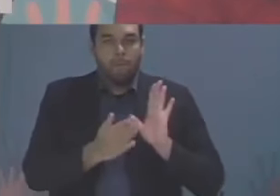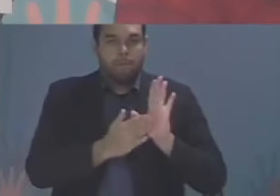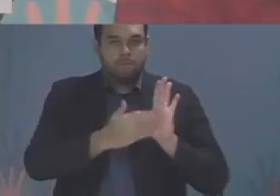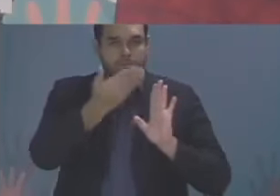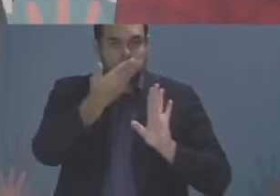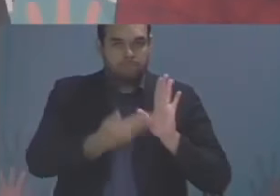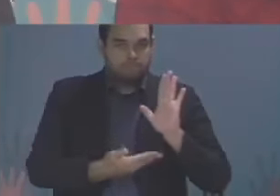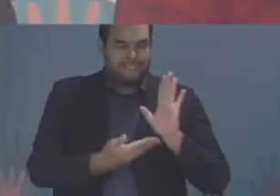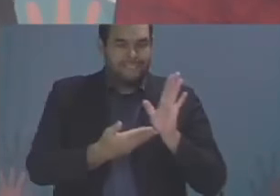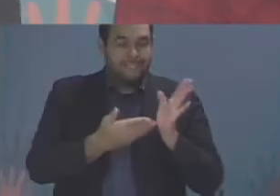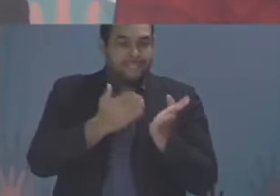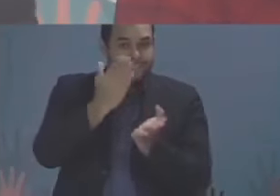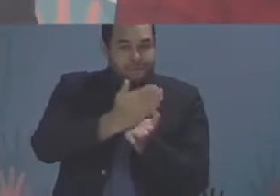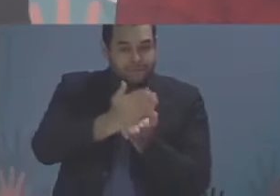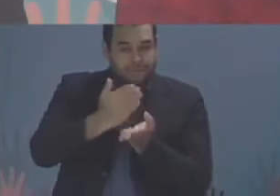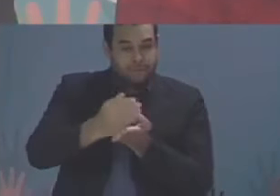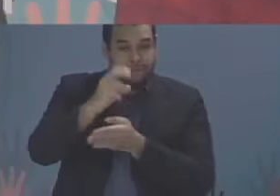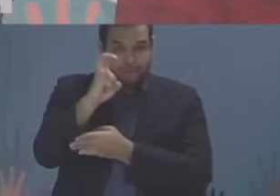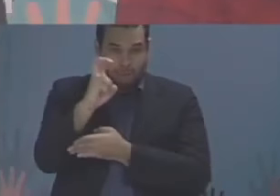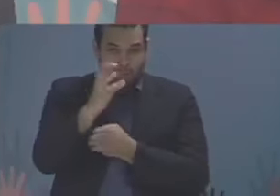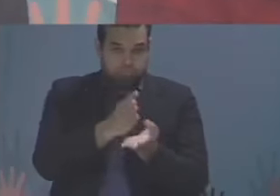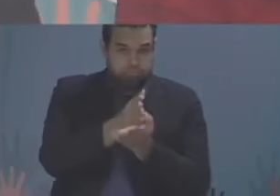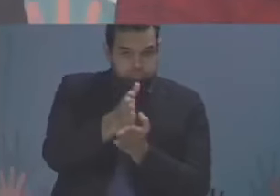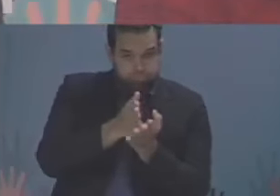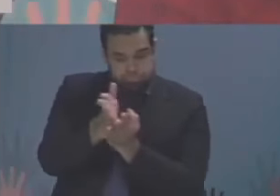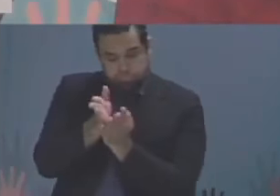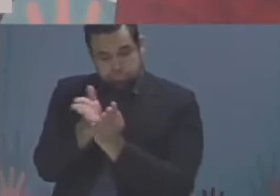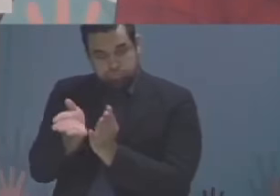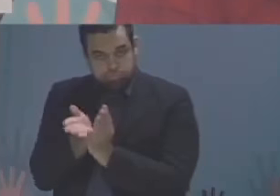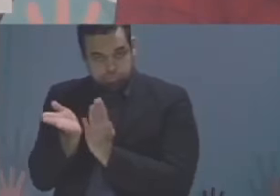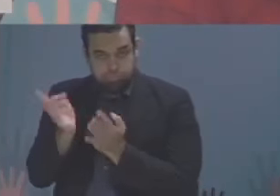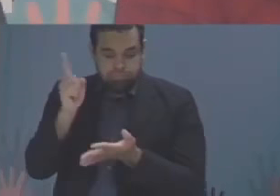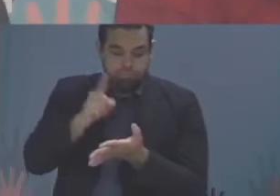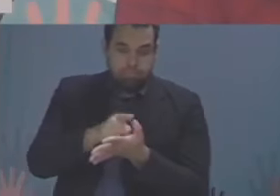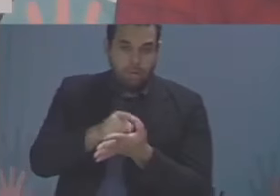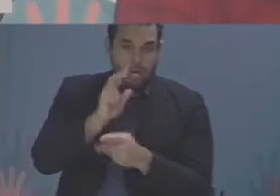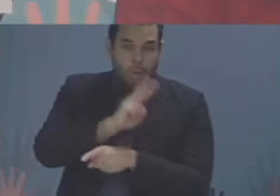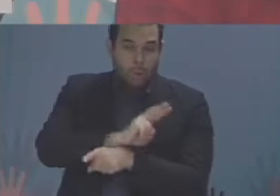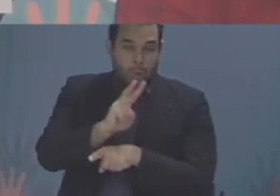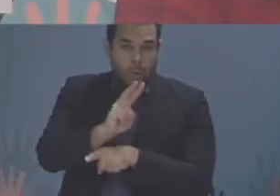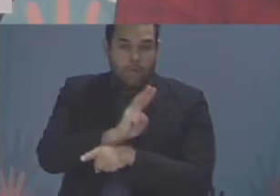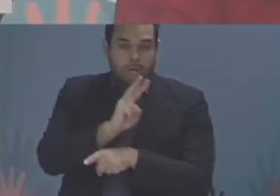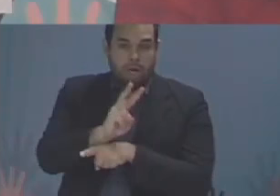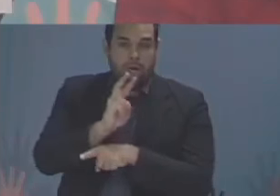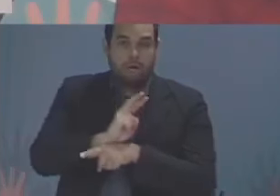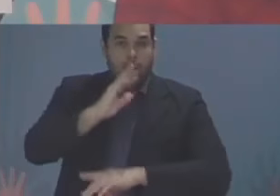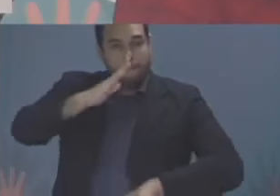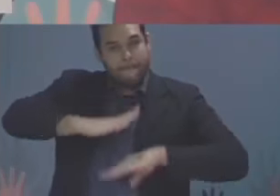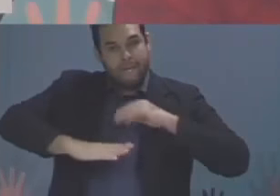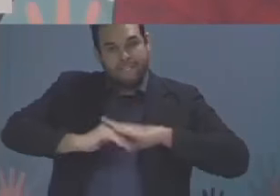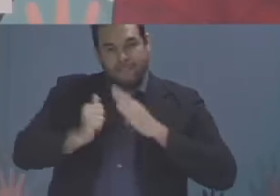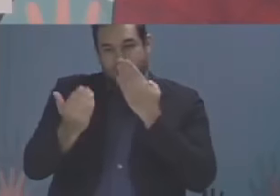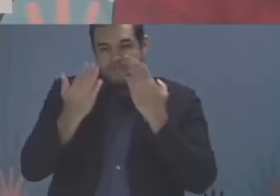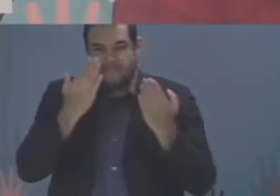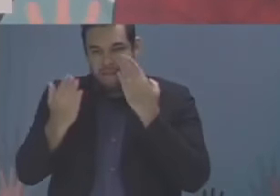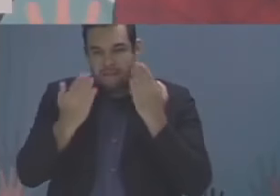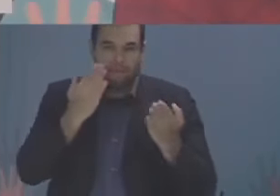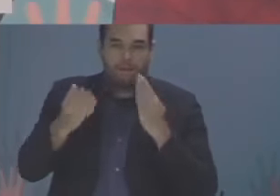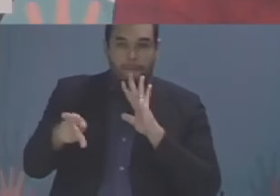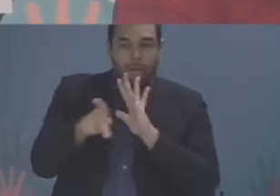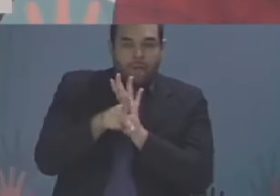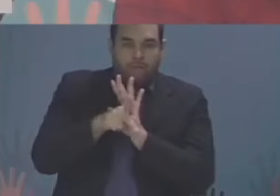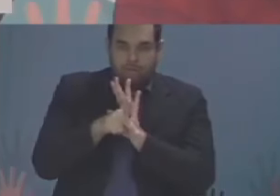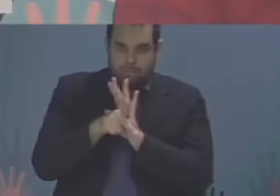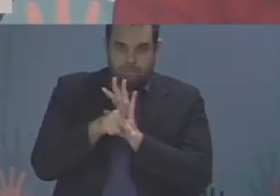Nós dividimos essa proposta em 5 eixos. O primeiro eixo é para cuidar das práticas das práticas psicológicas,